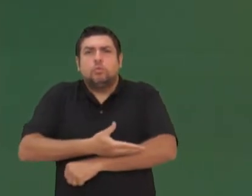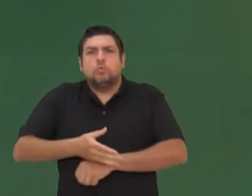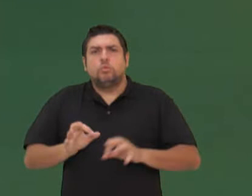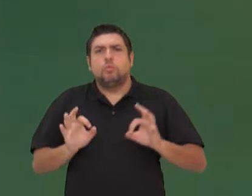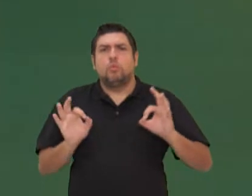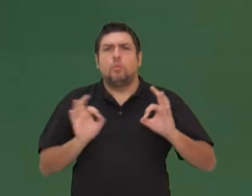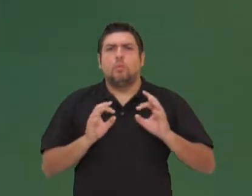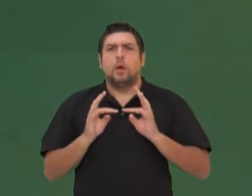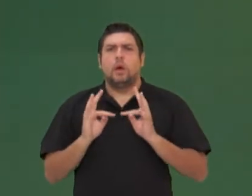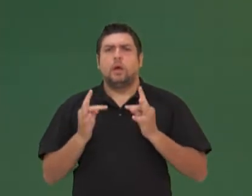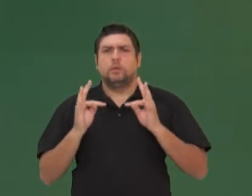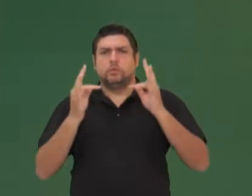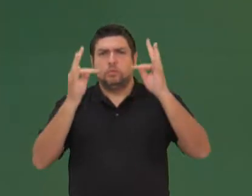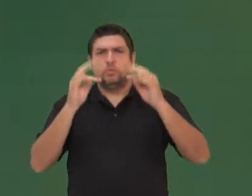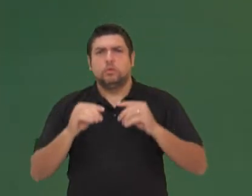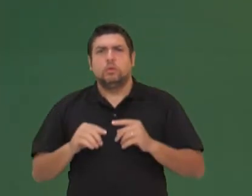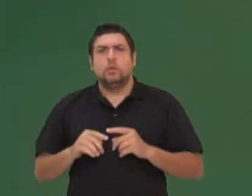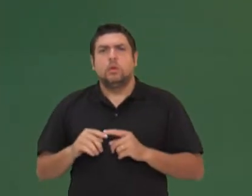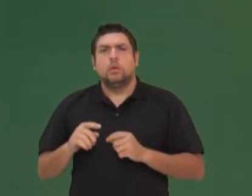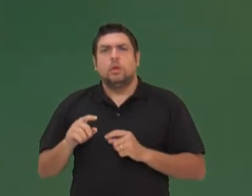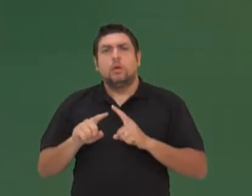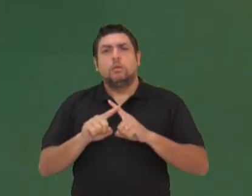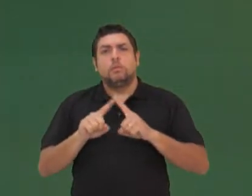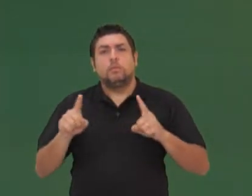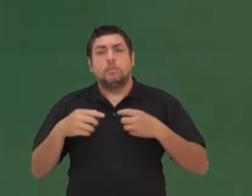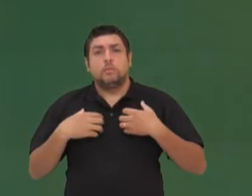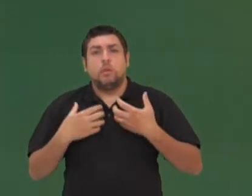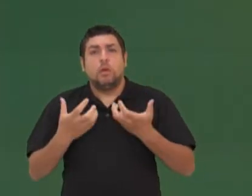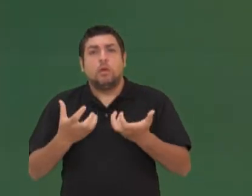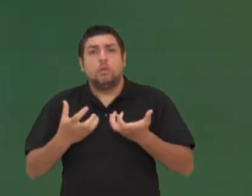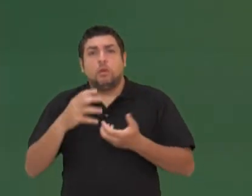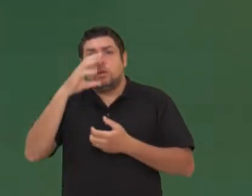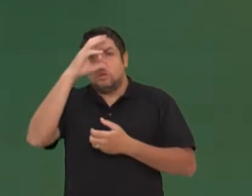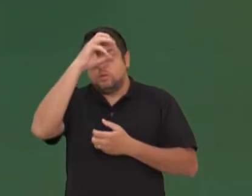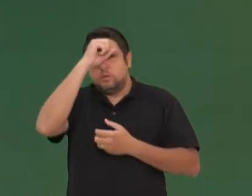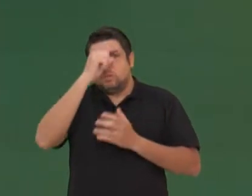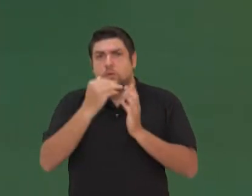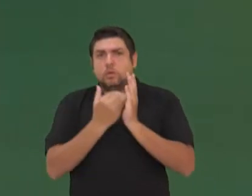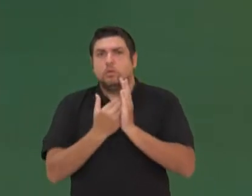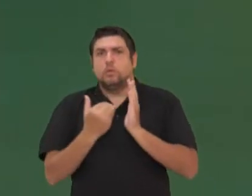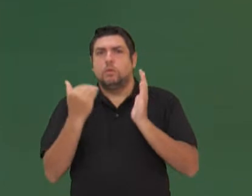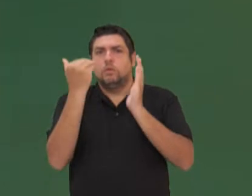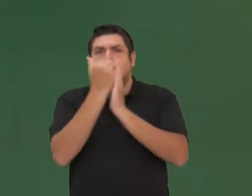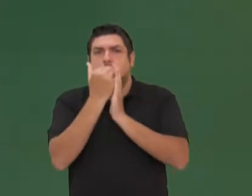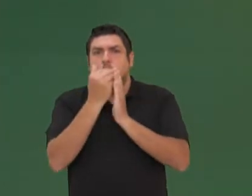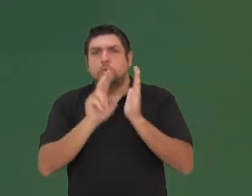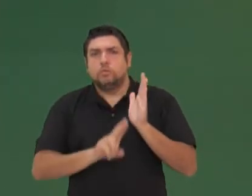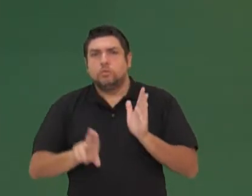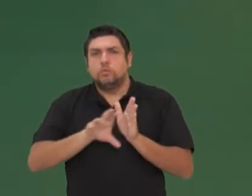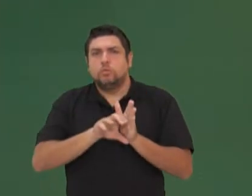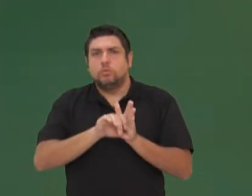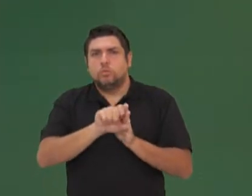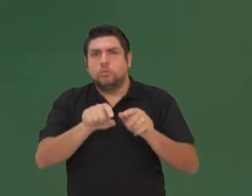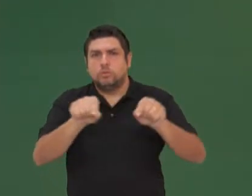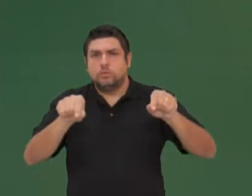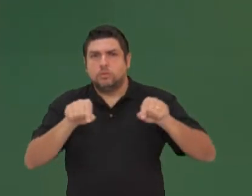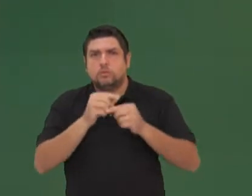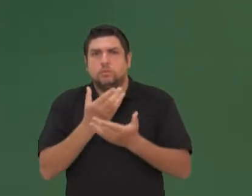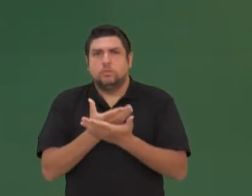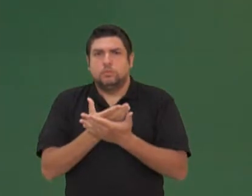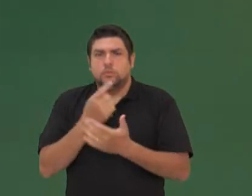tecnologia, pero eu quisiera aprender muito mais a través del classroom. Então, a ideia que está